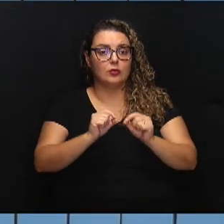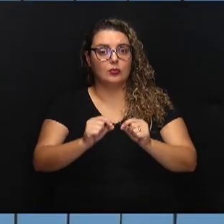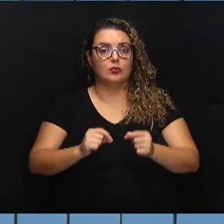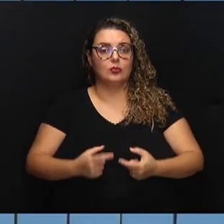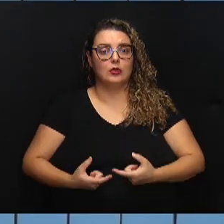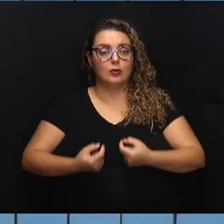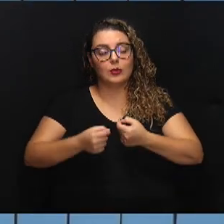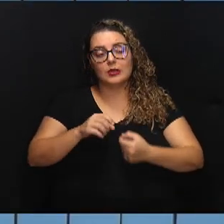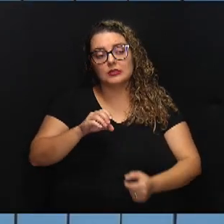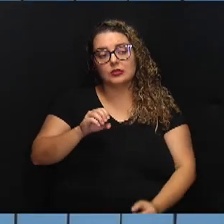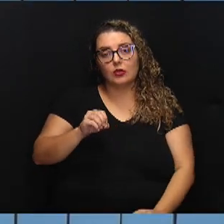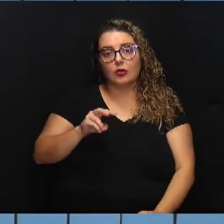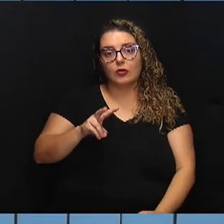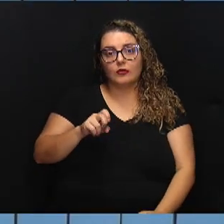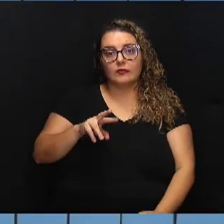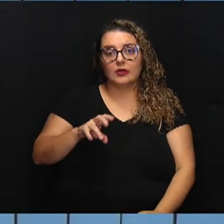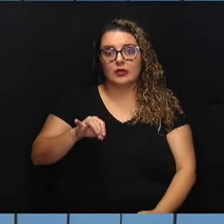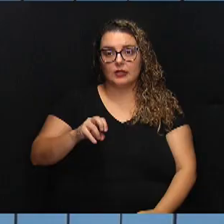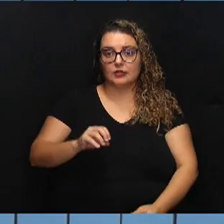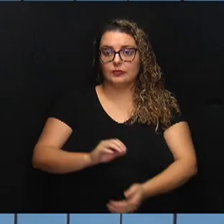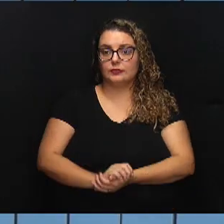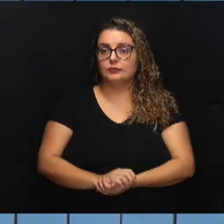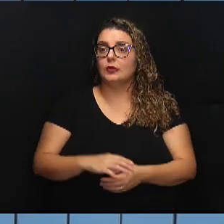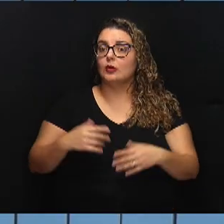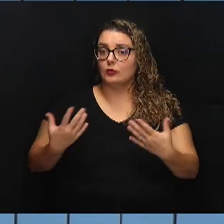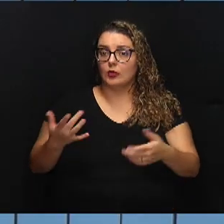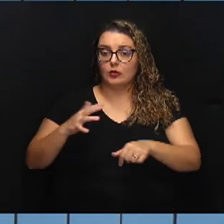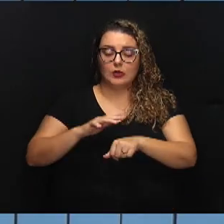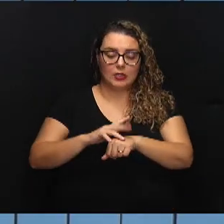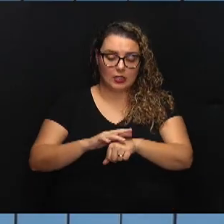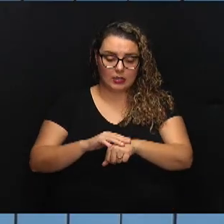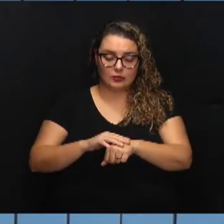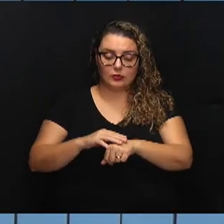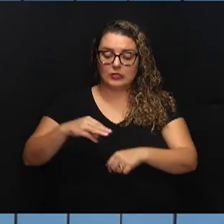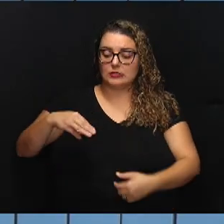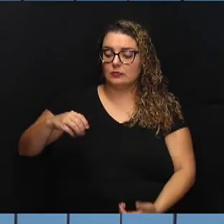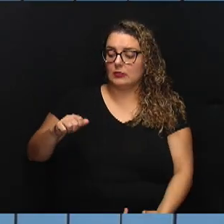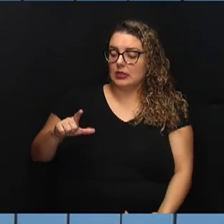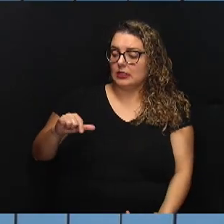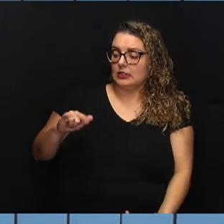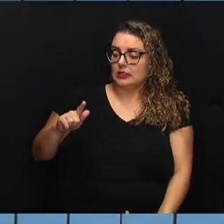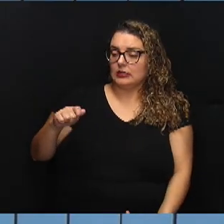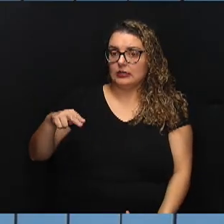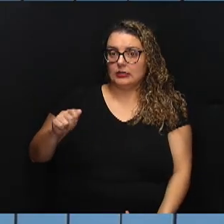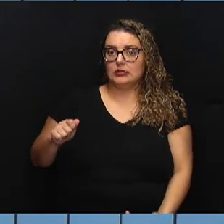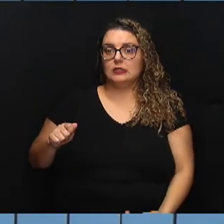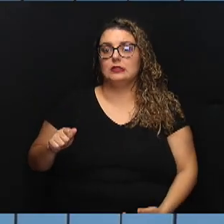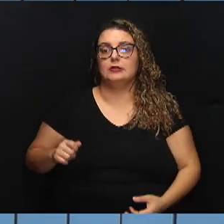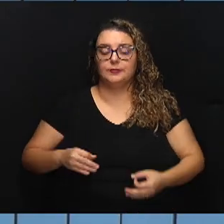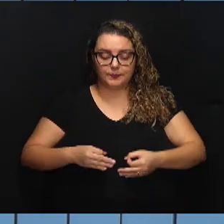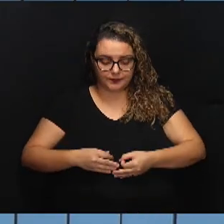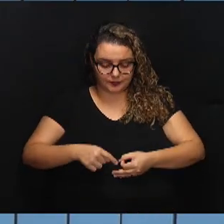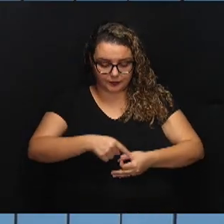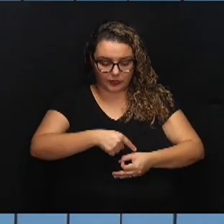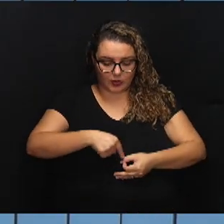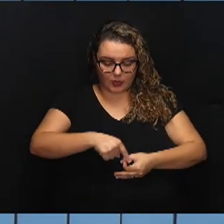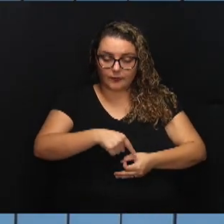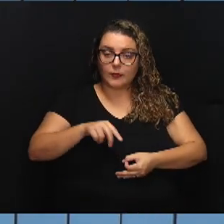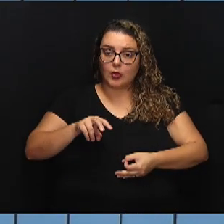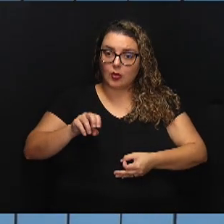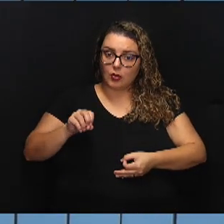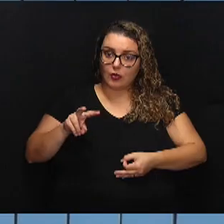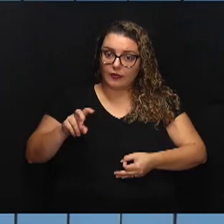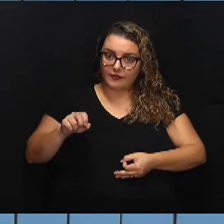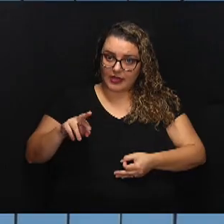câncer de ovário. Bom, o câncer de ovário é a doença maligna que afeta os ovários. A grande maioria dos tumores